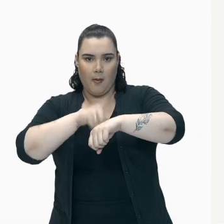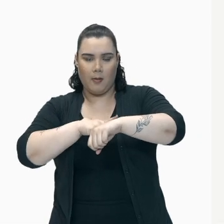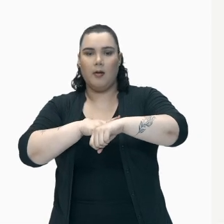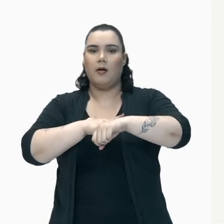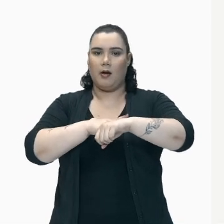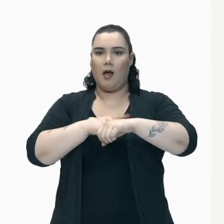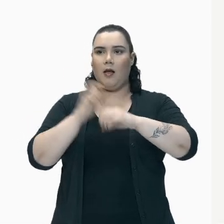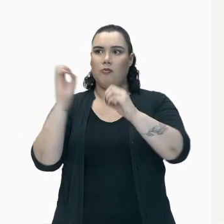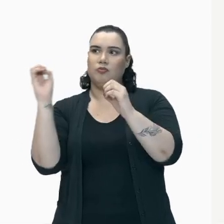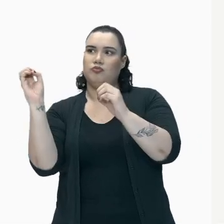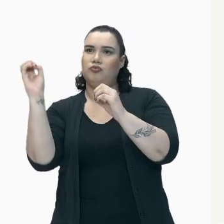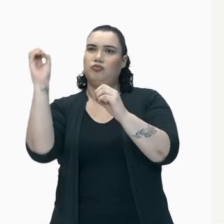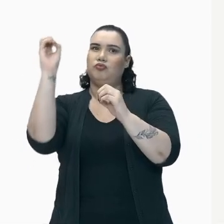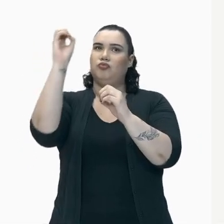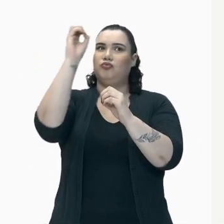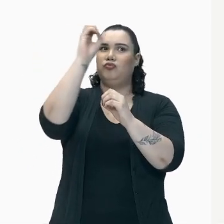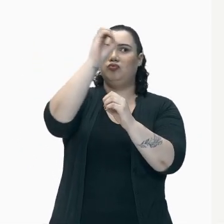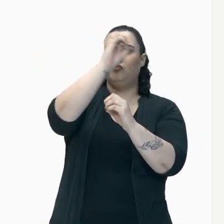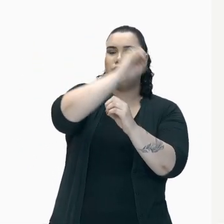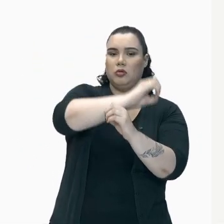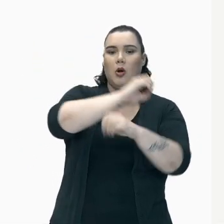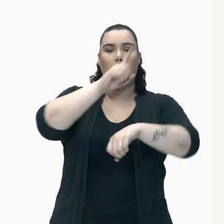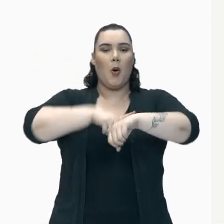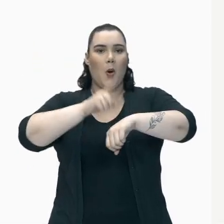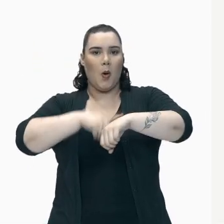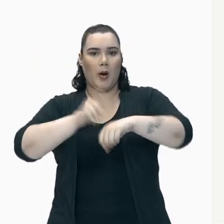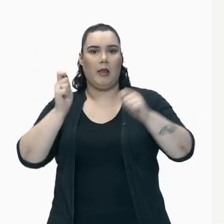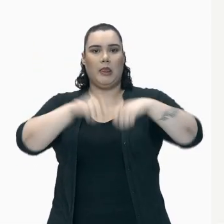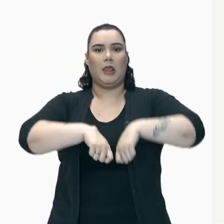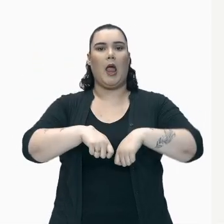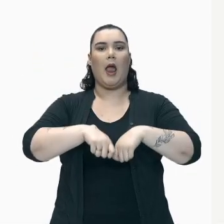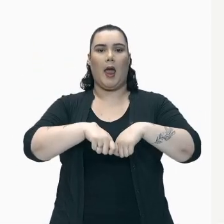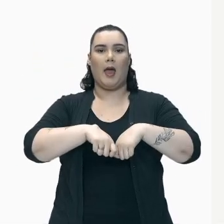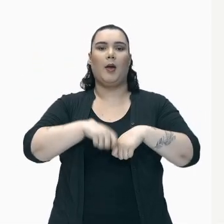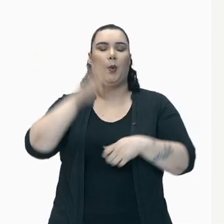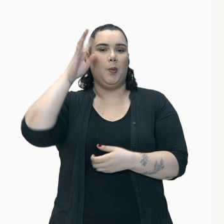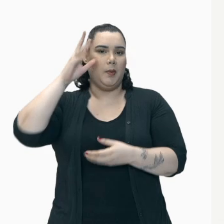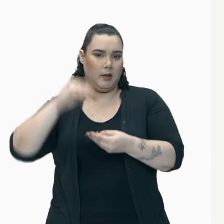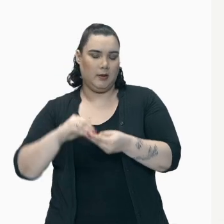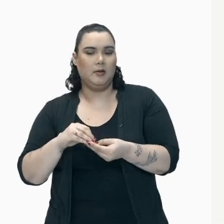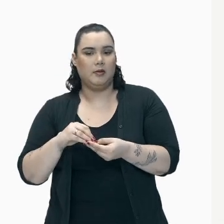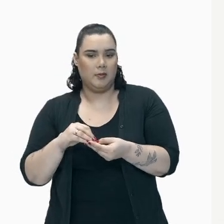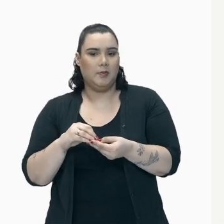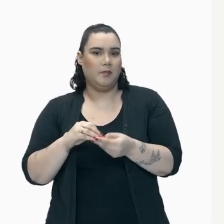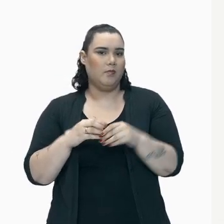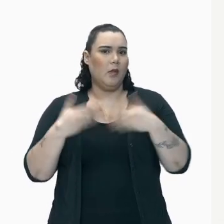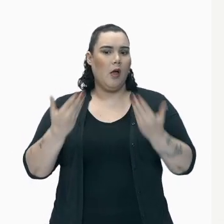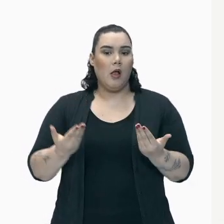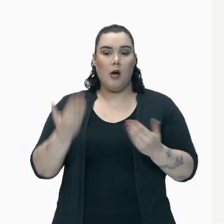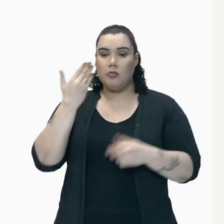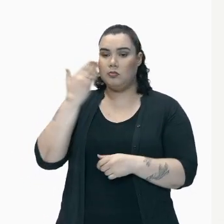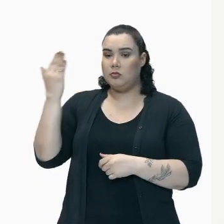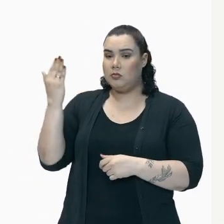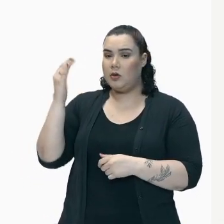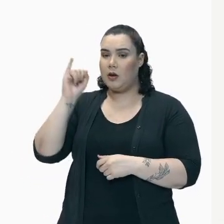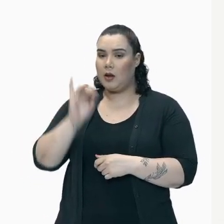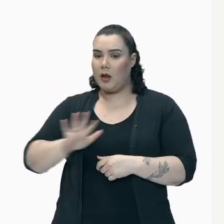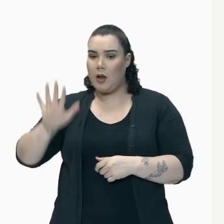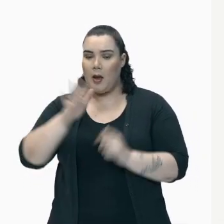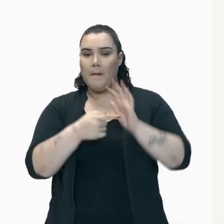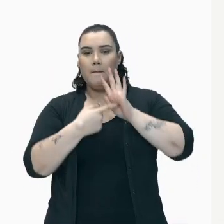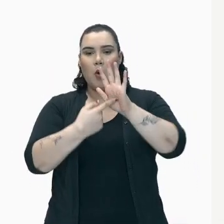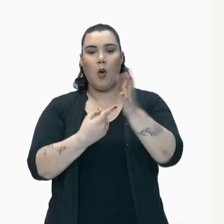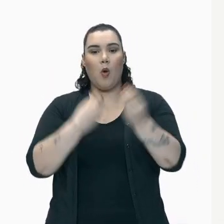você vê algumas imagens, né, de algumas antiguidades, mostrando aí exatamente